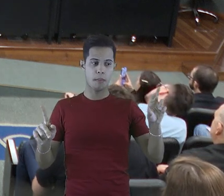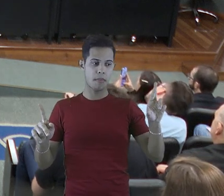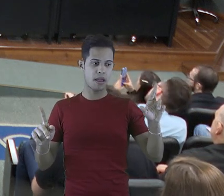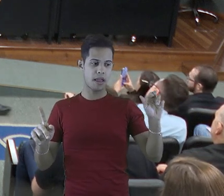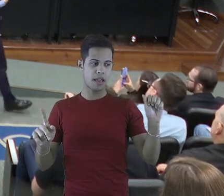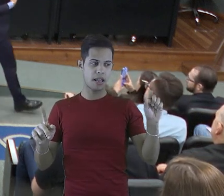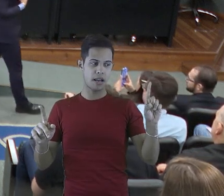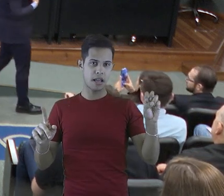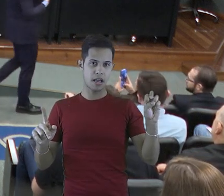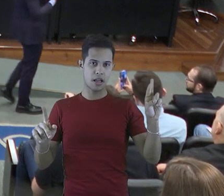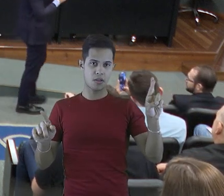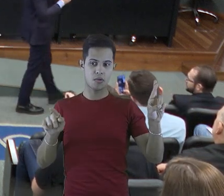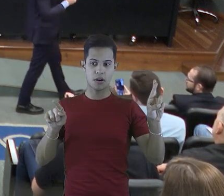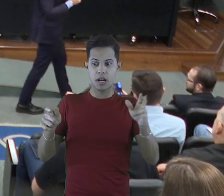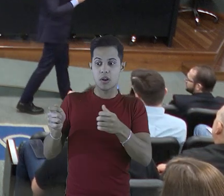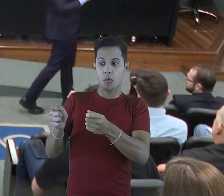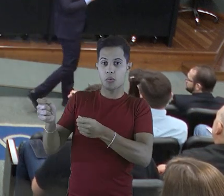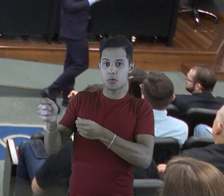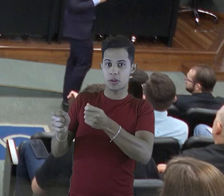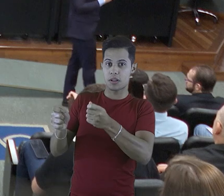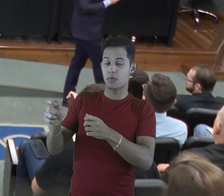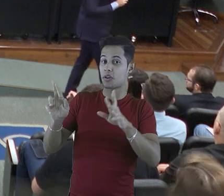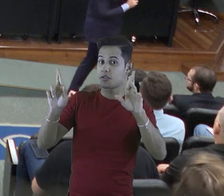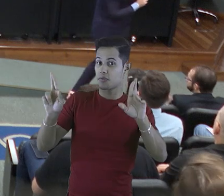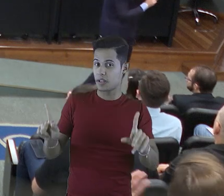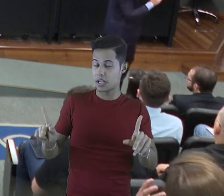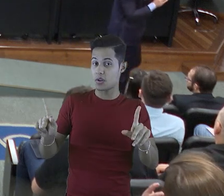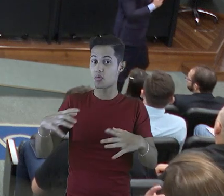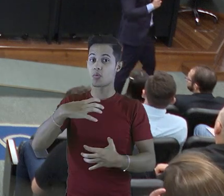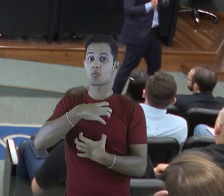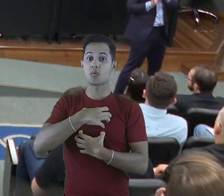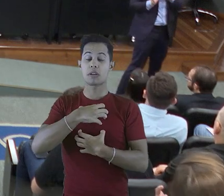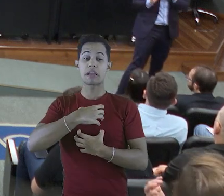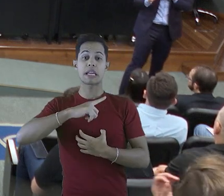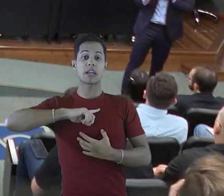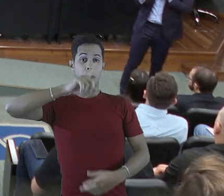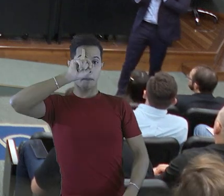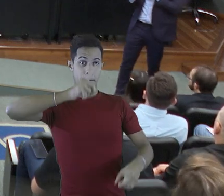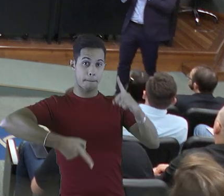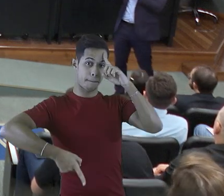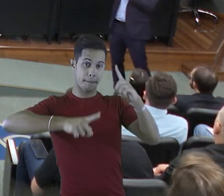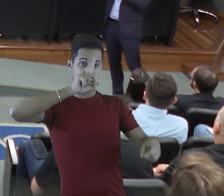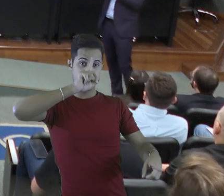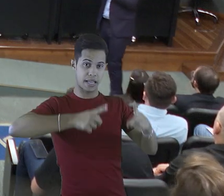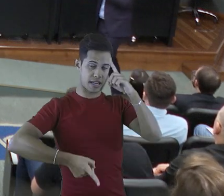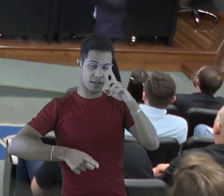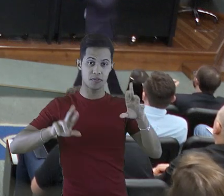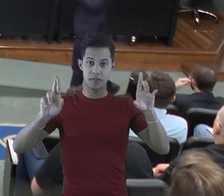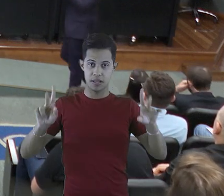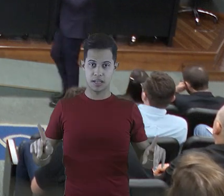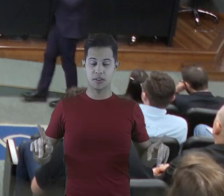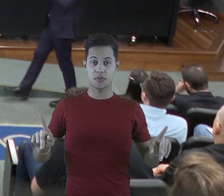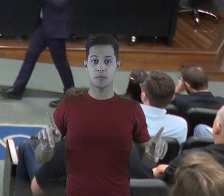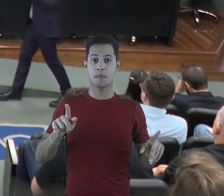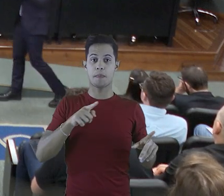operador e controlador. O operador não pode fazer o que quiser sobre o dado, ele só opera o dado do jeitinho que eu mandar.